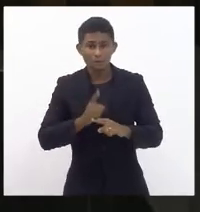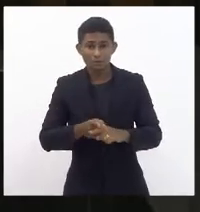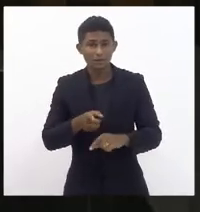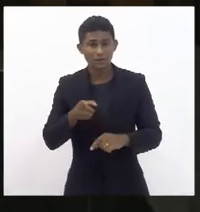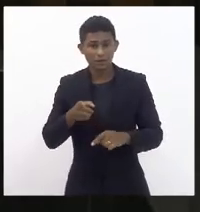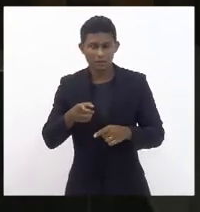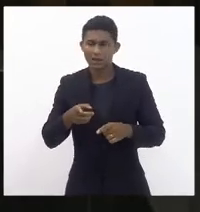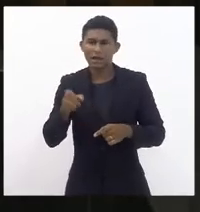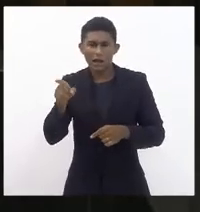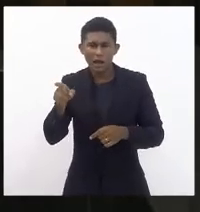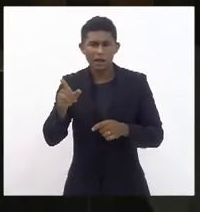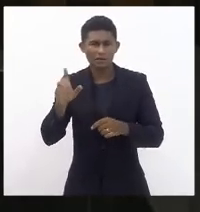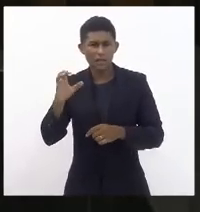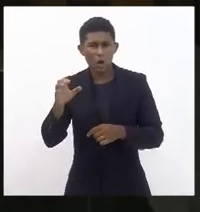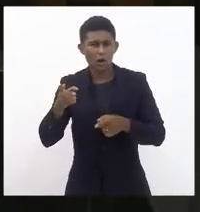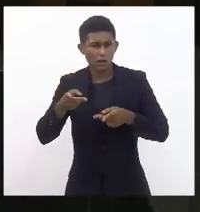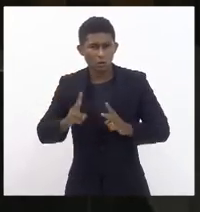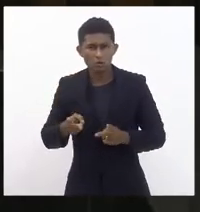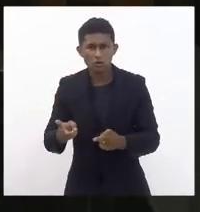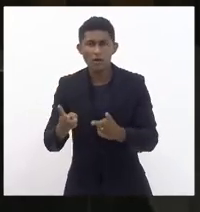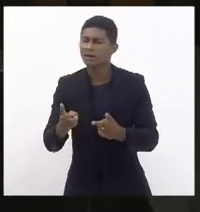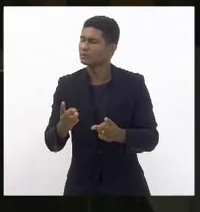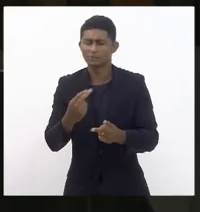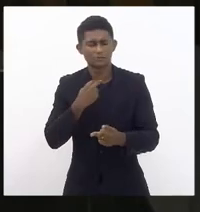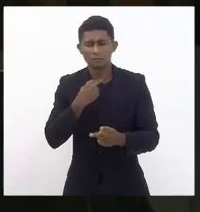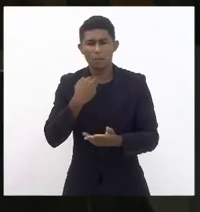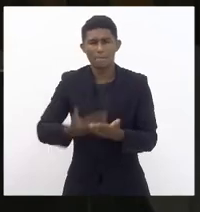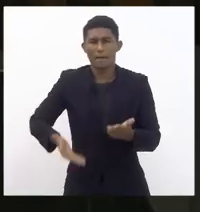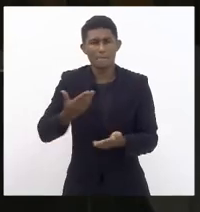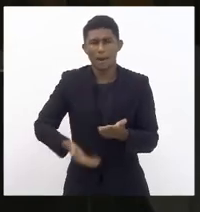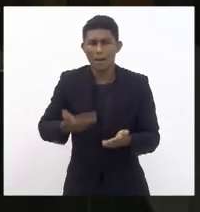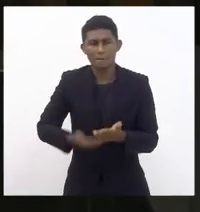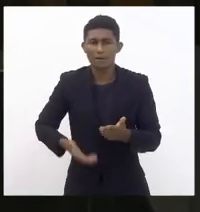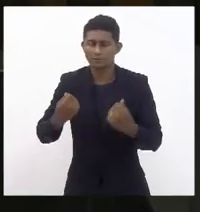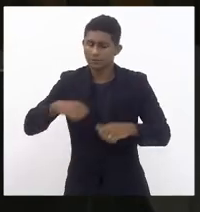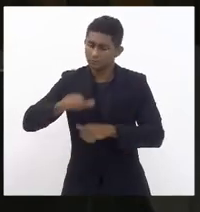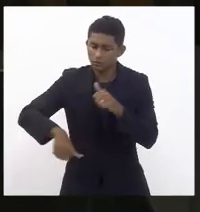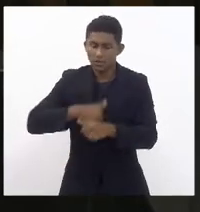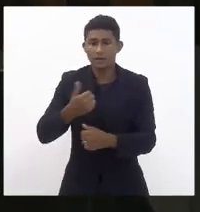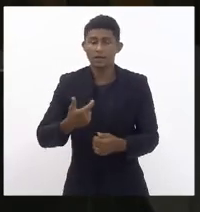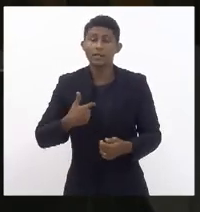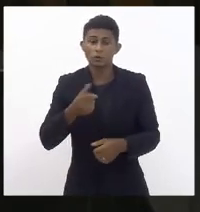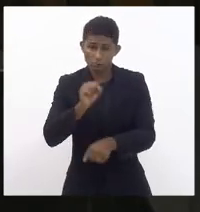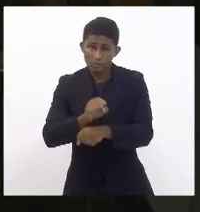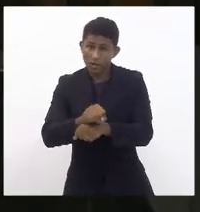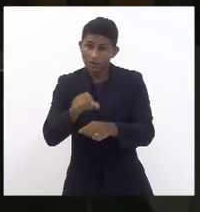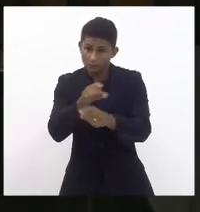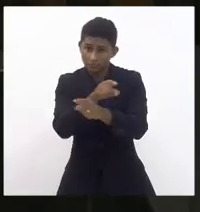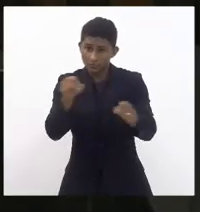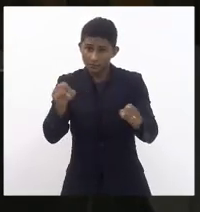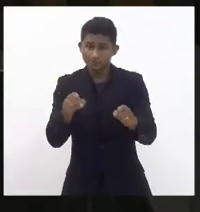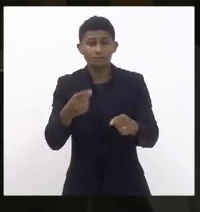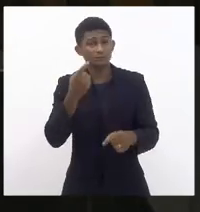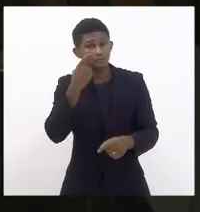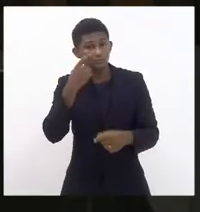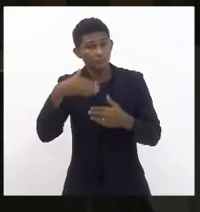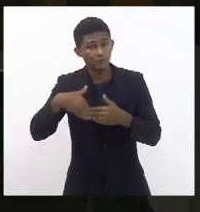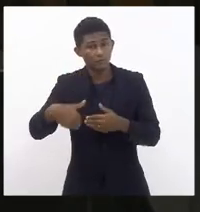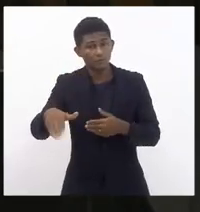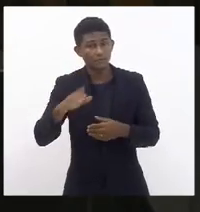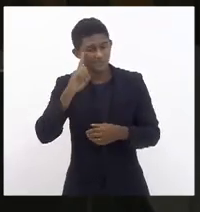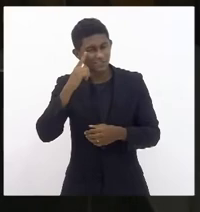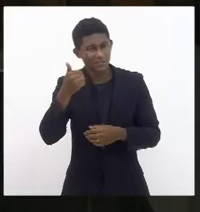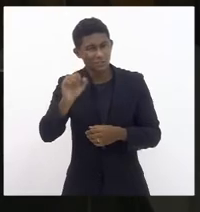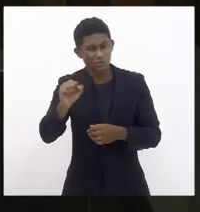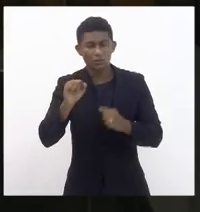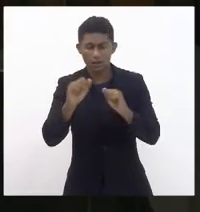Niterói principalmente a região oceânica só tem a perder então aguarda todos vocês Espero que as audiências seja de muita importância